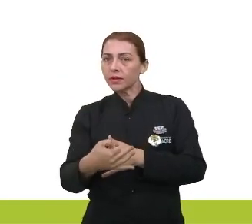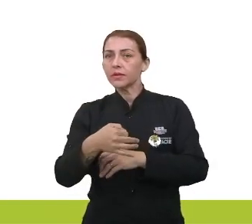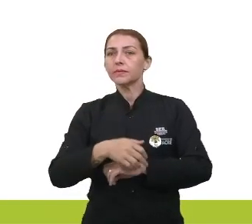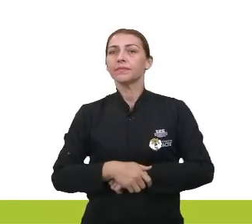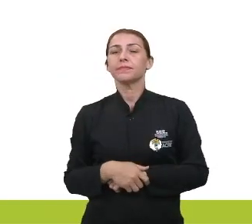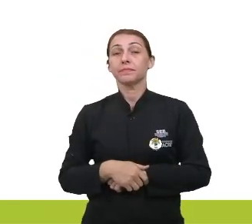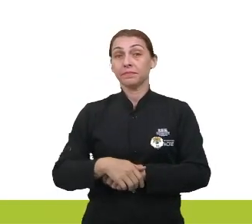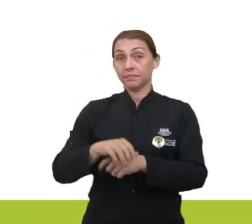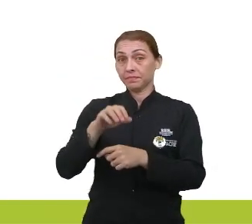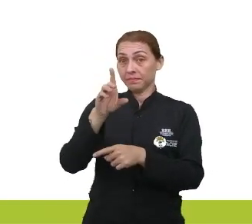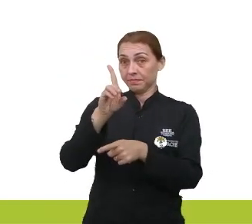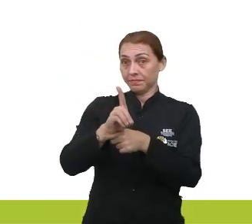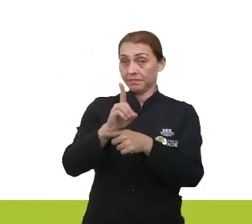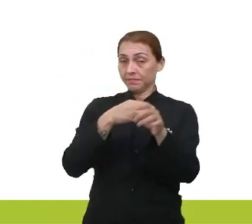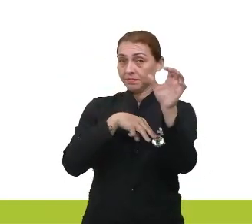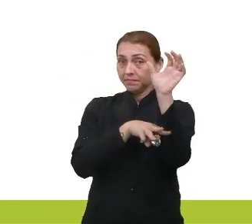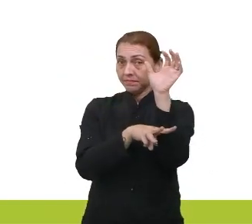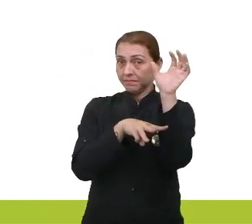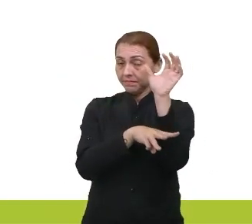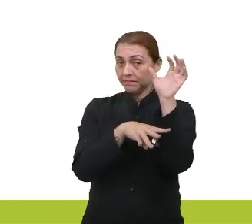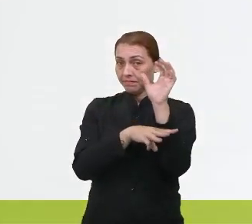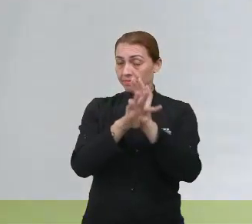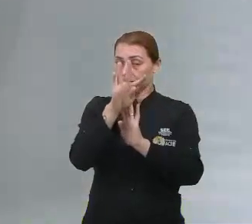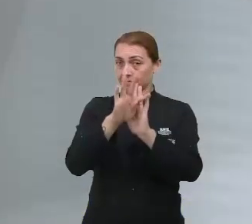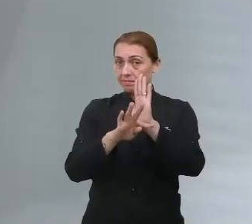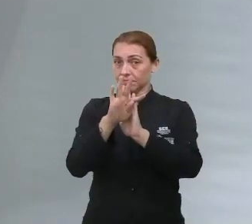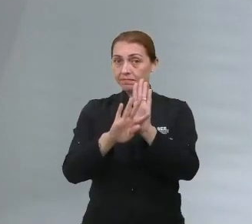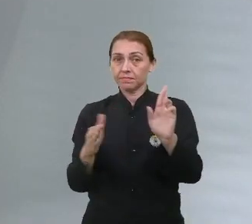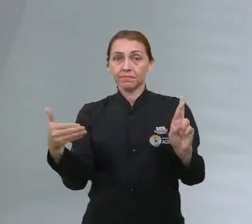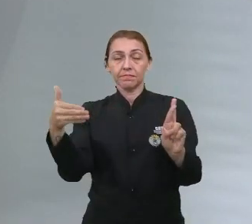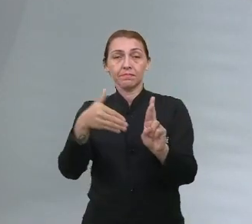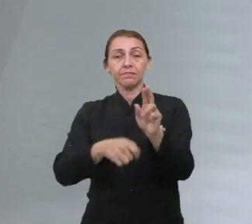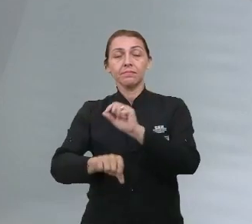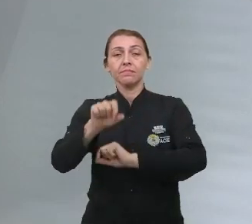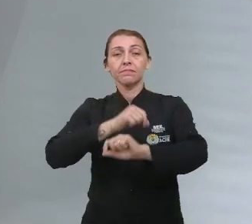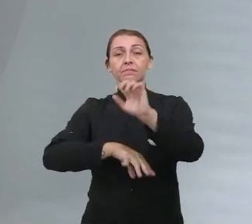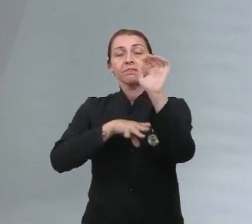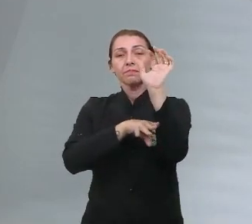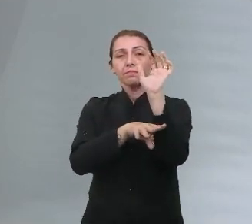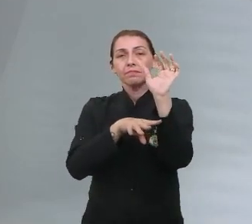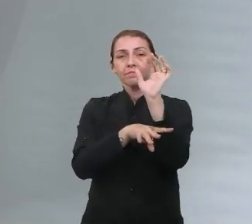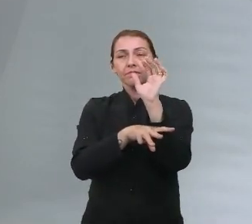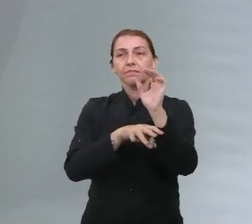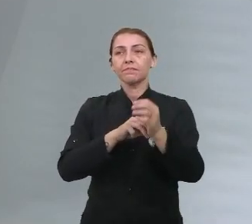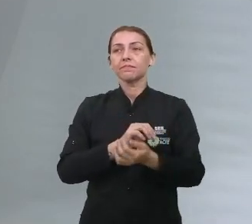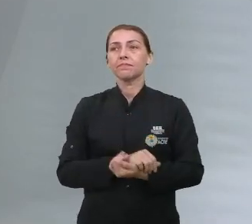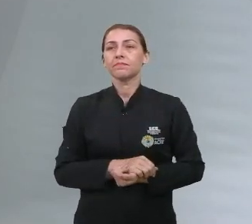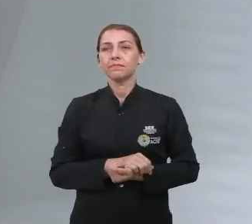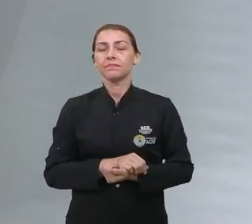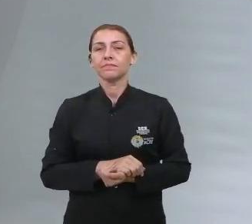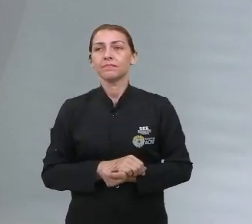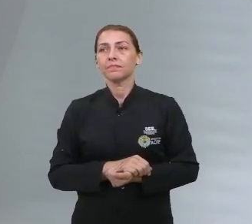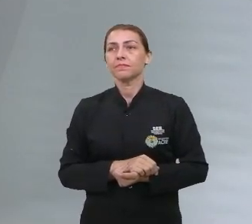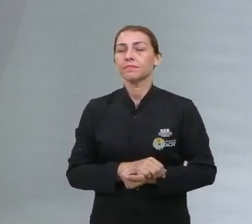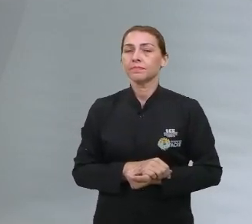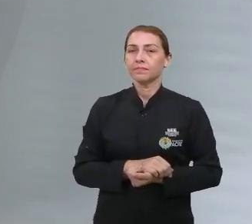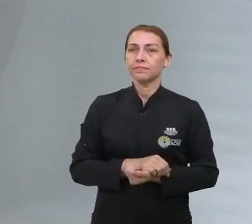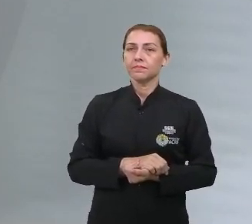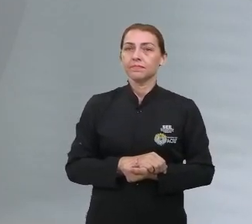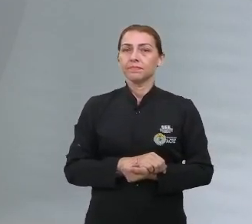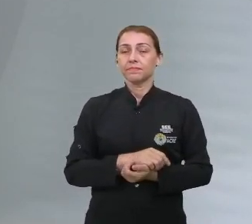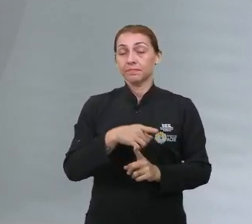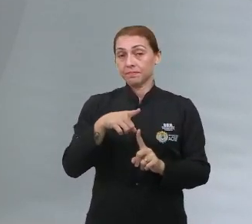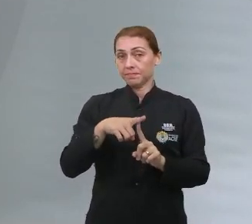correta? Êxodo rural. O texto está se referindo ao processo de êxodo rural, ao tipo